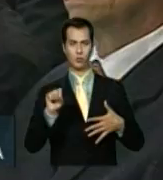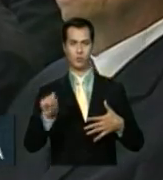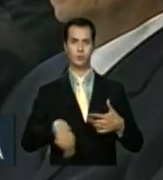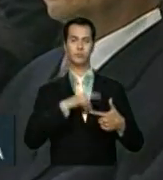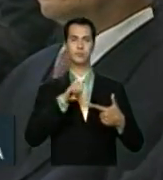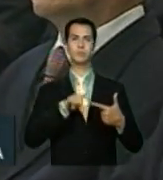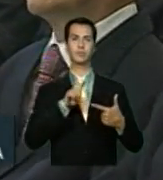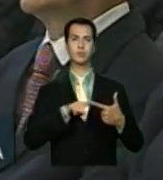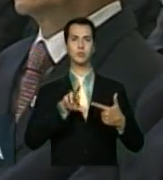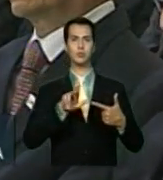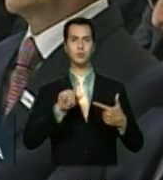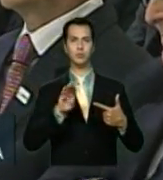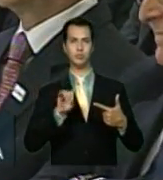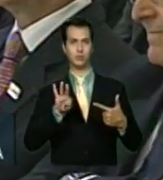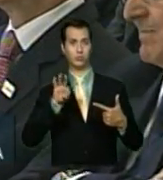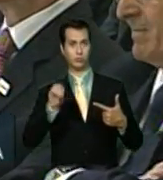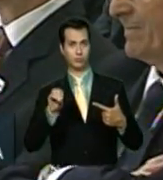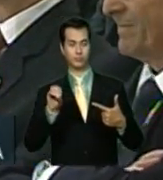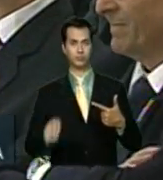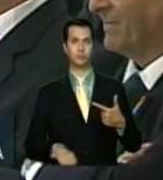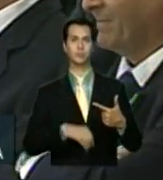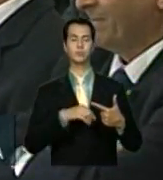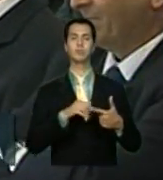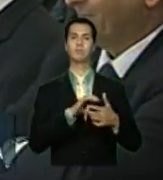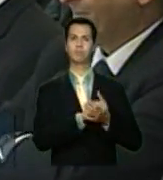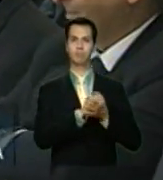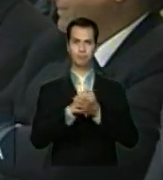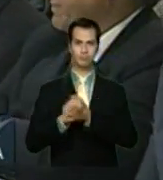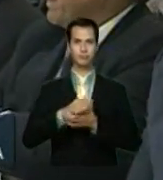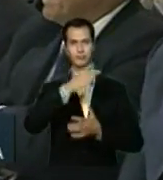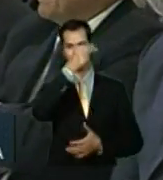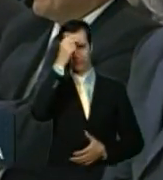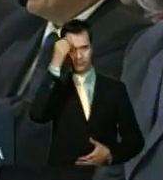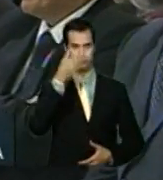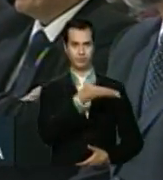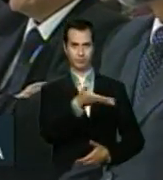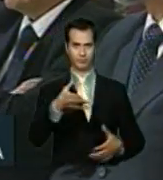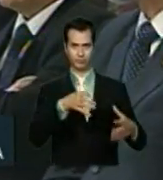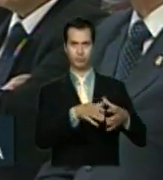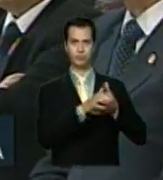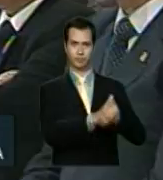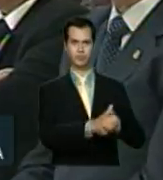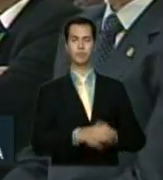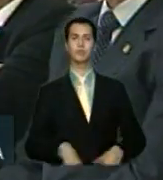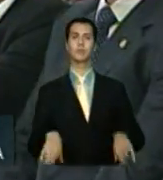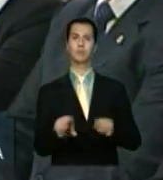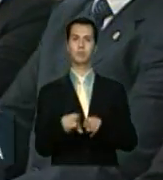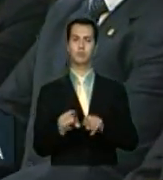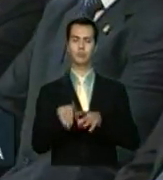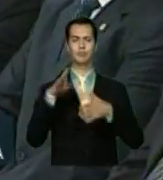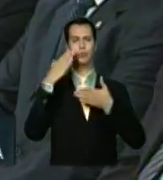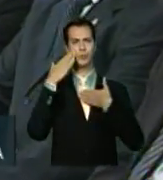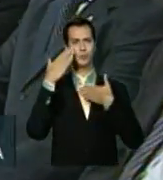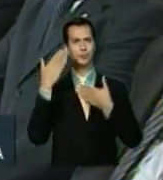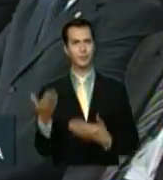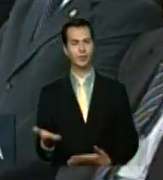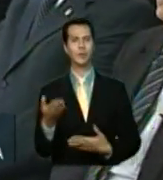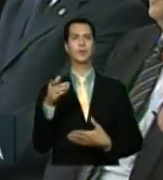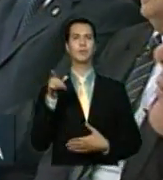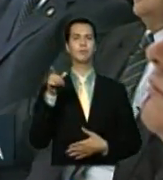Branco Roberto sobrinho de Porto Velho queria agradecer as palavras